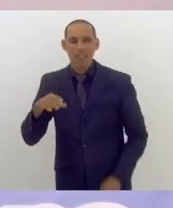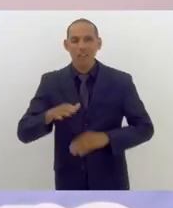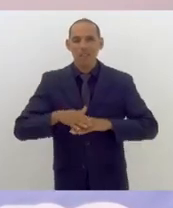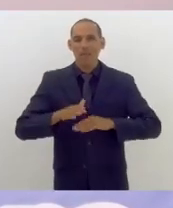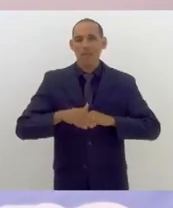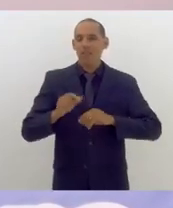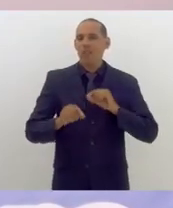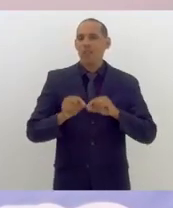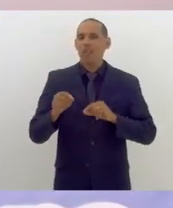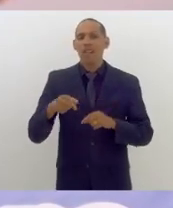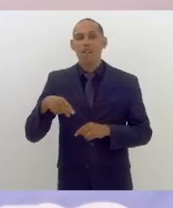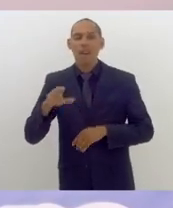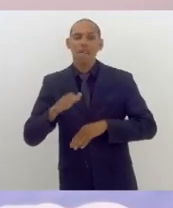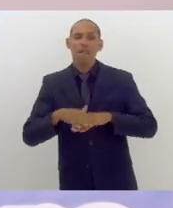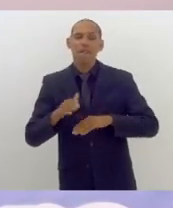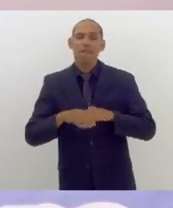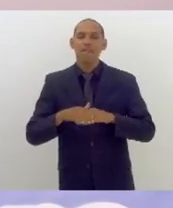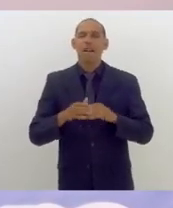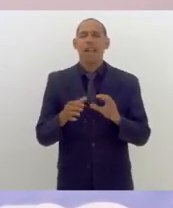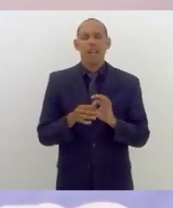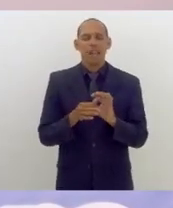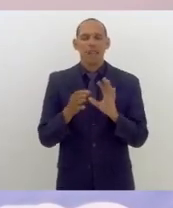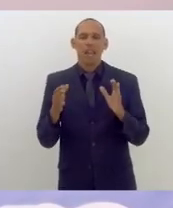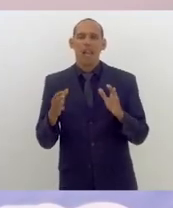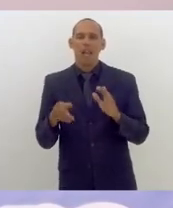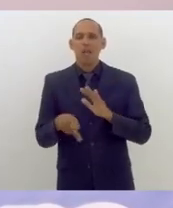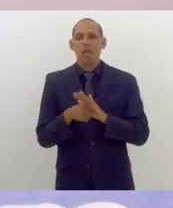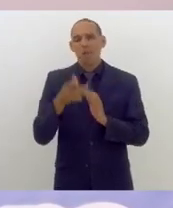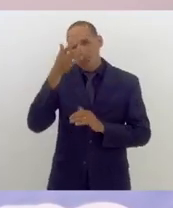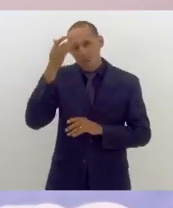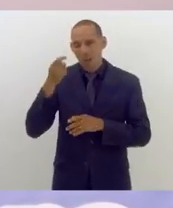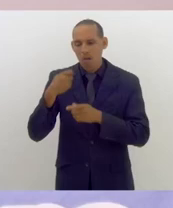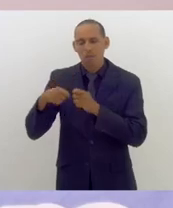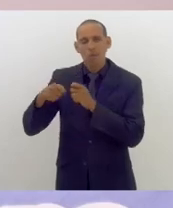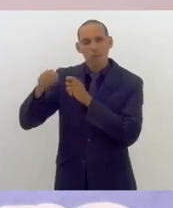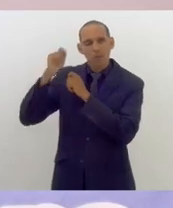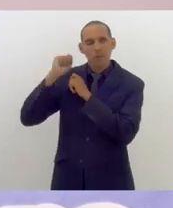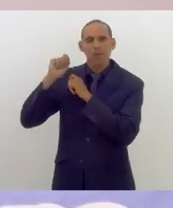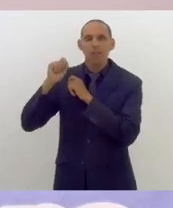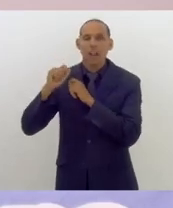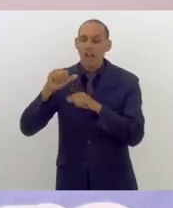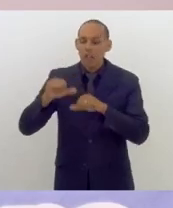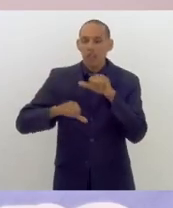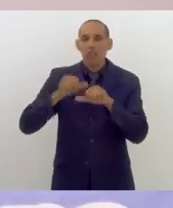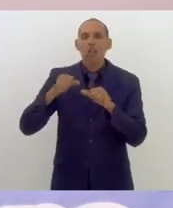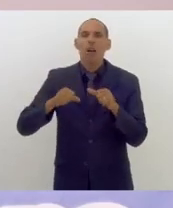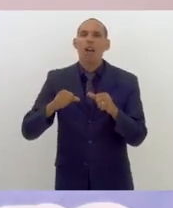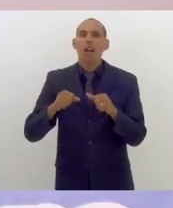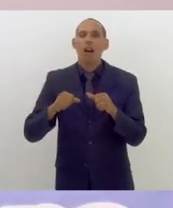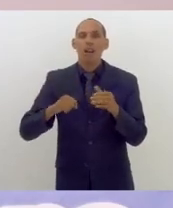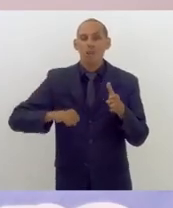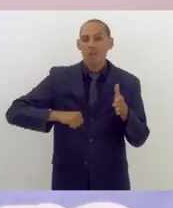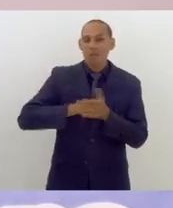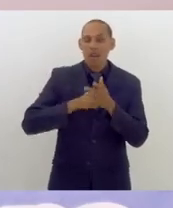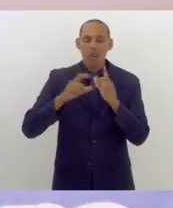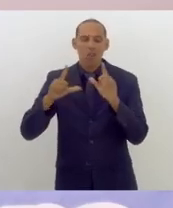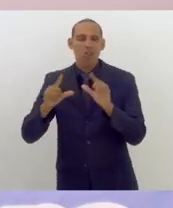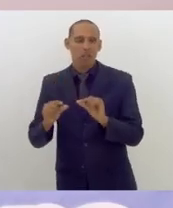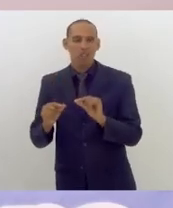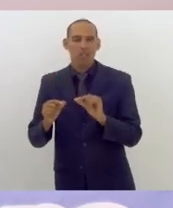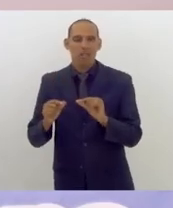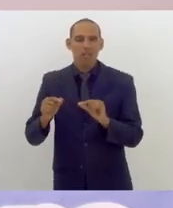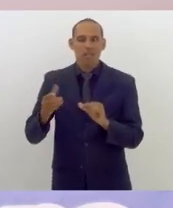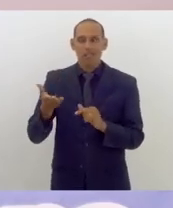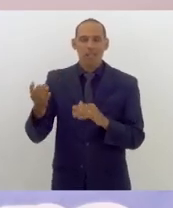vai lá faz o licenciamento do pescador é aquilo ali é uma troca para tentar amenizar o impacto a porrada que tem que ser dada nessa